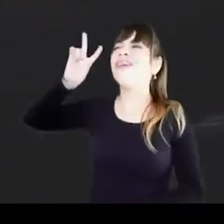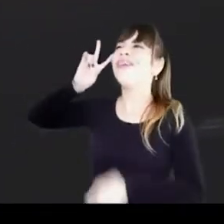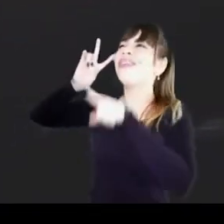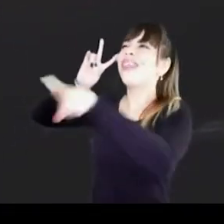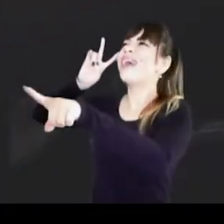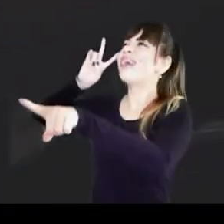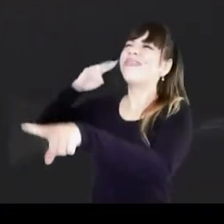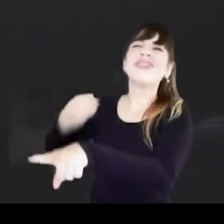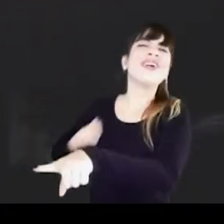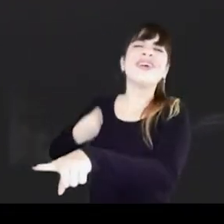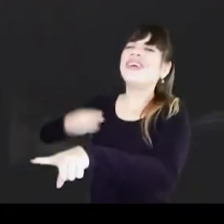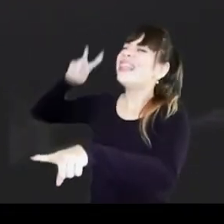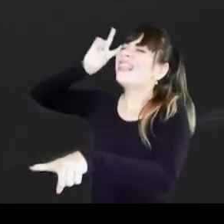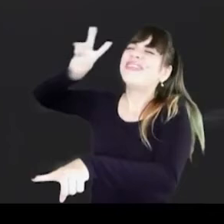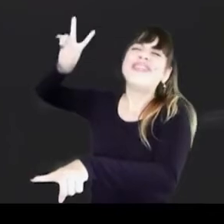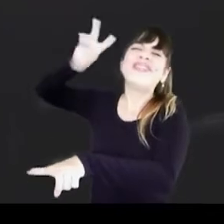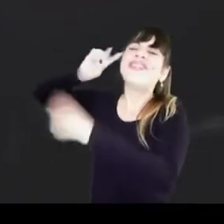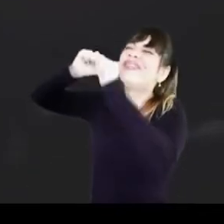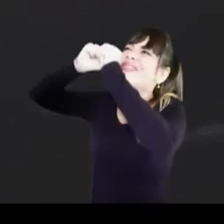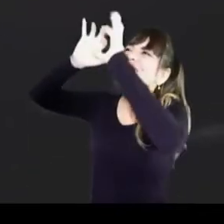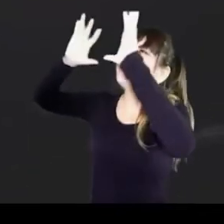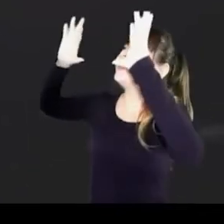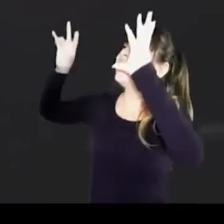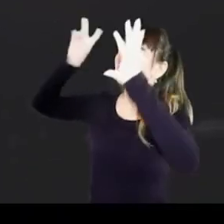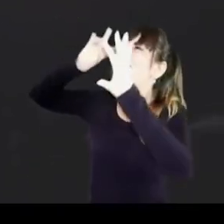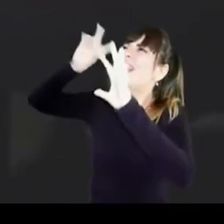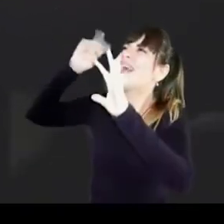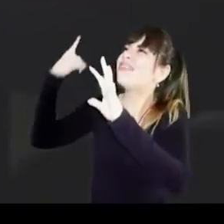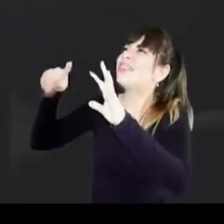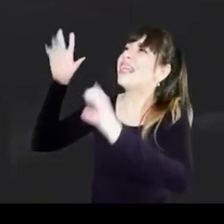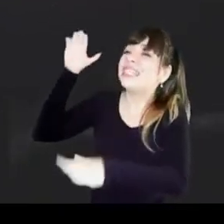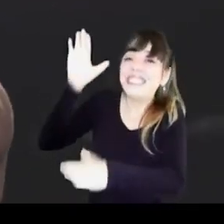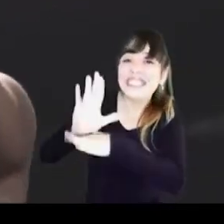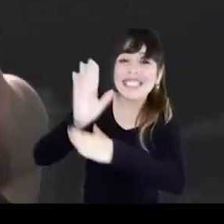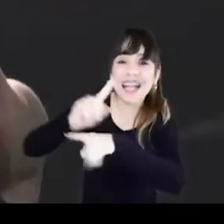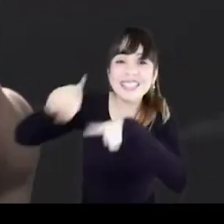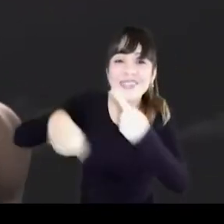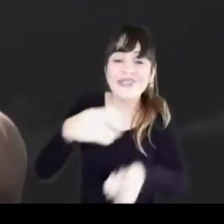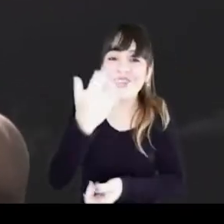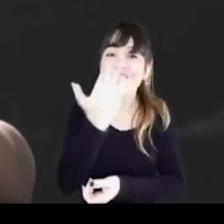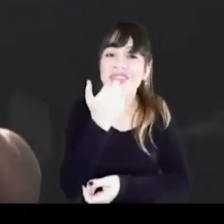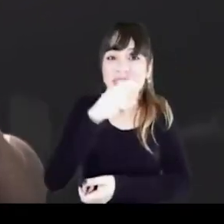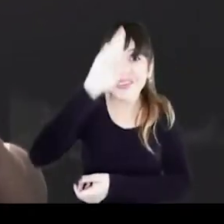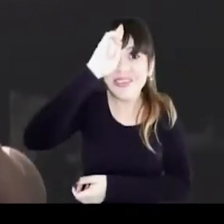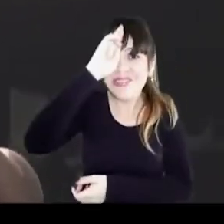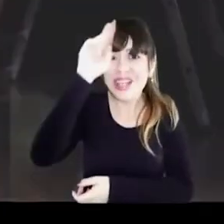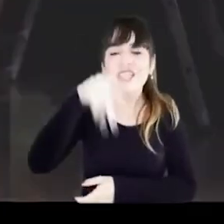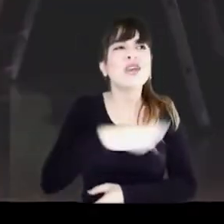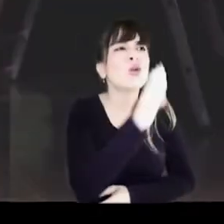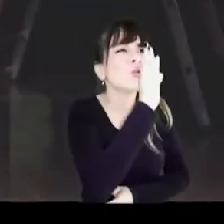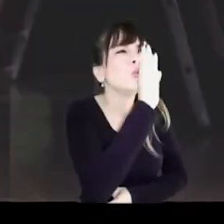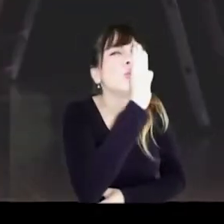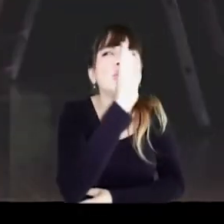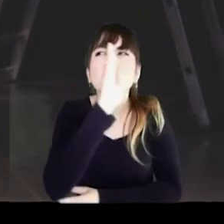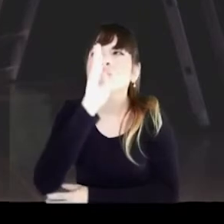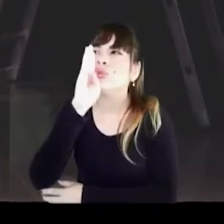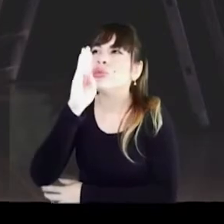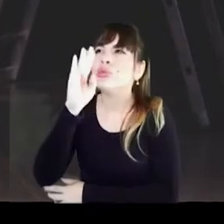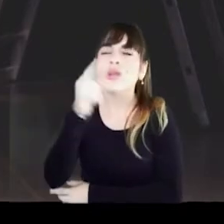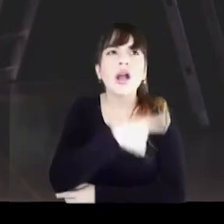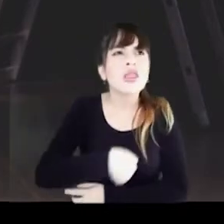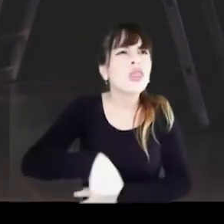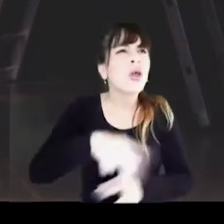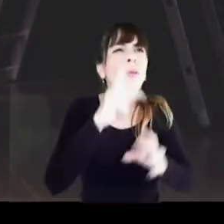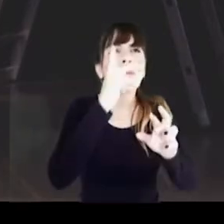A lembrança dela ainda é muito viva na minha memória. Lembro muito das tardes depois do almoço, onde o silêncio